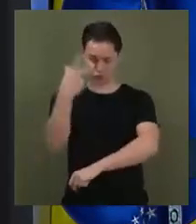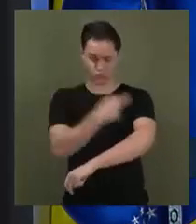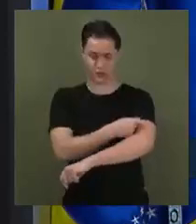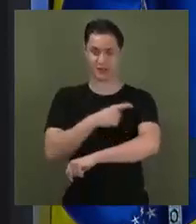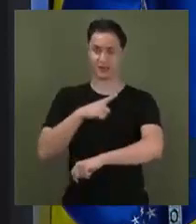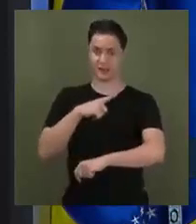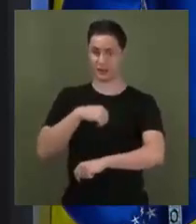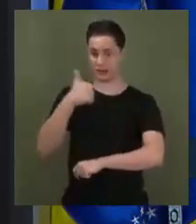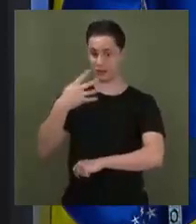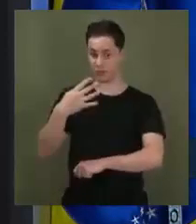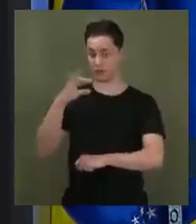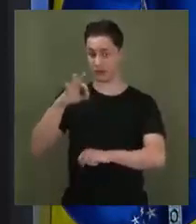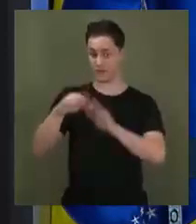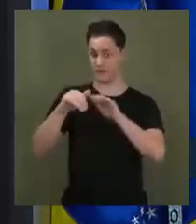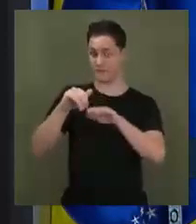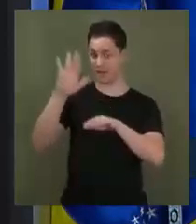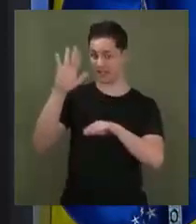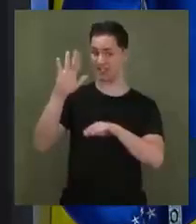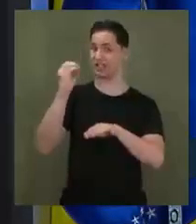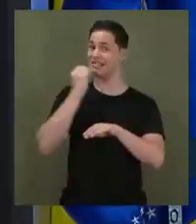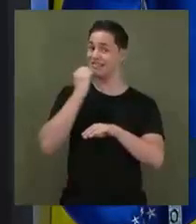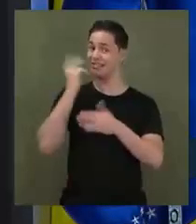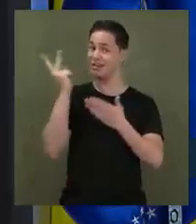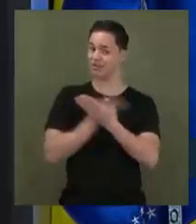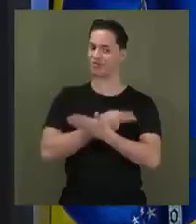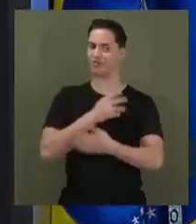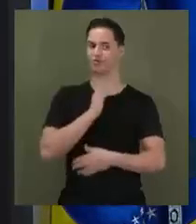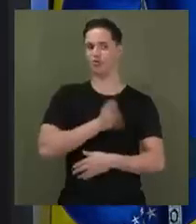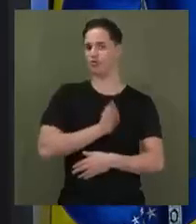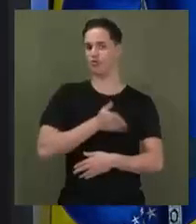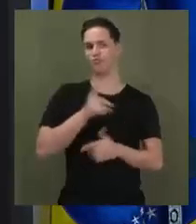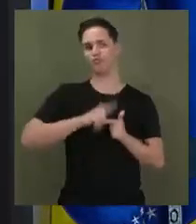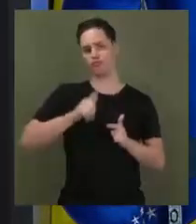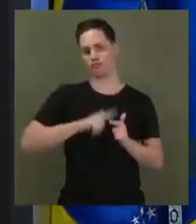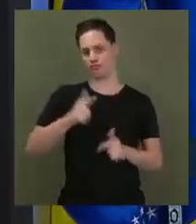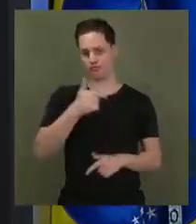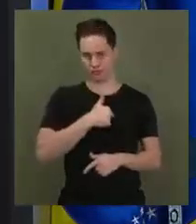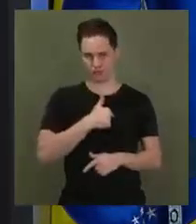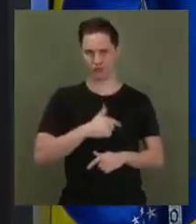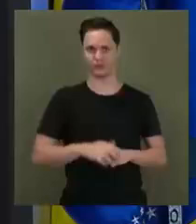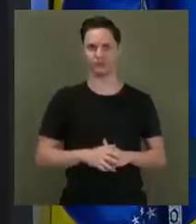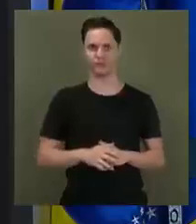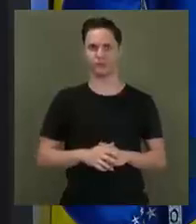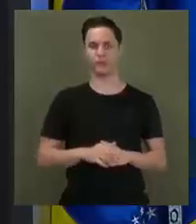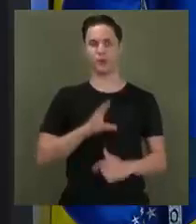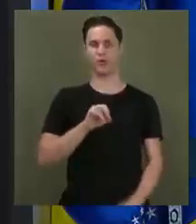aumenta em 14% a taxa do cara complicar de doença cardíaca de